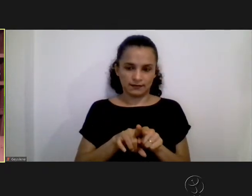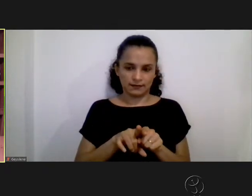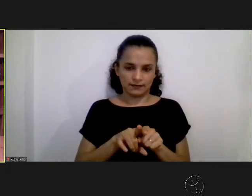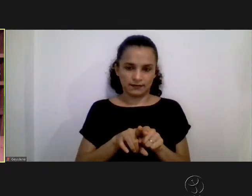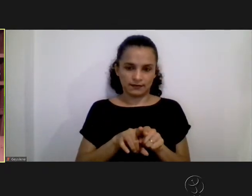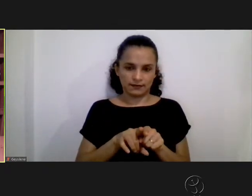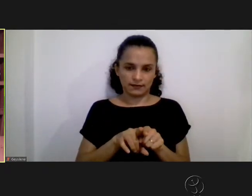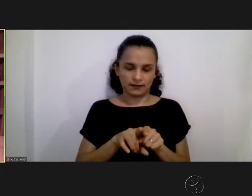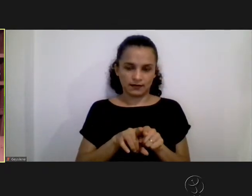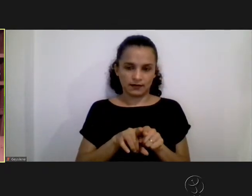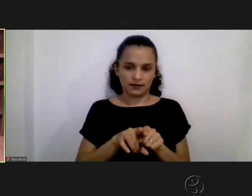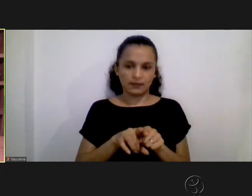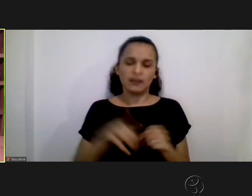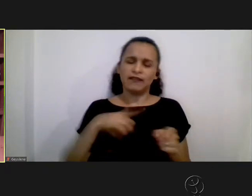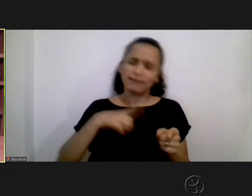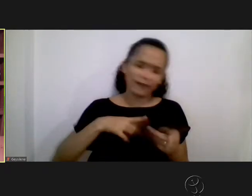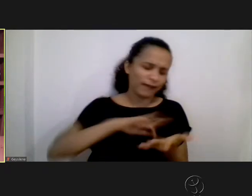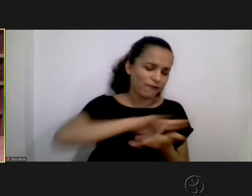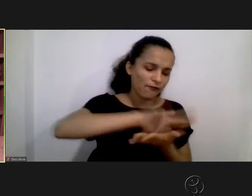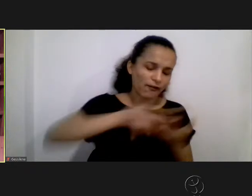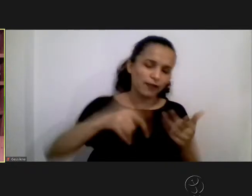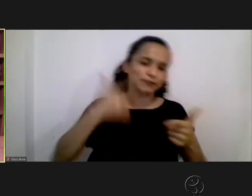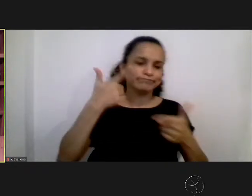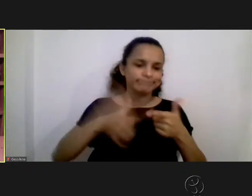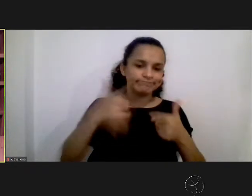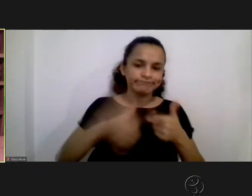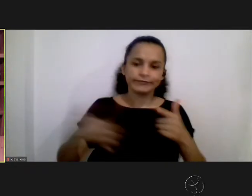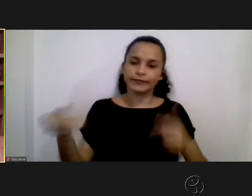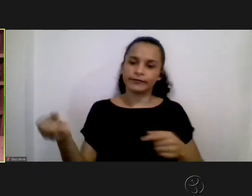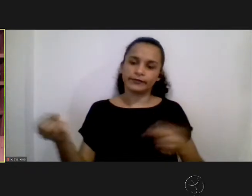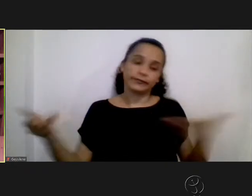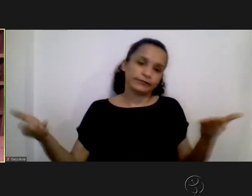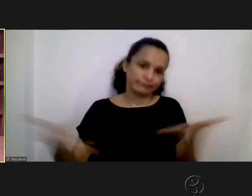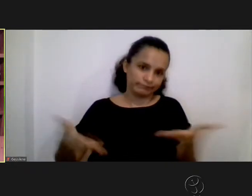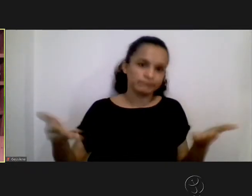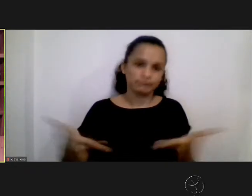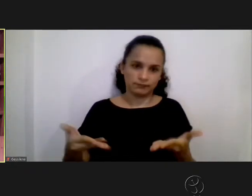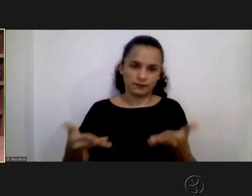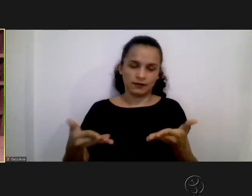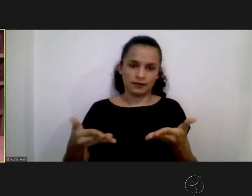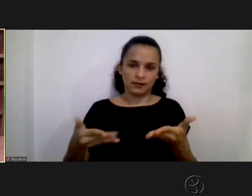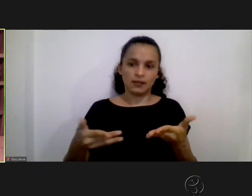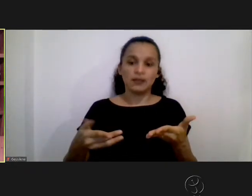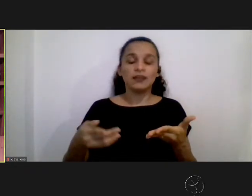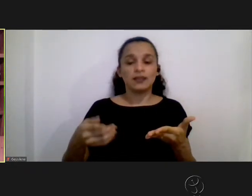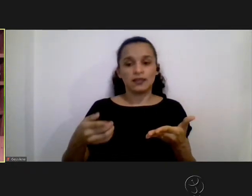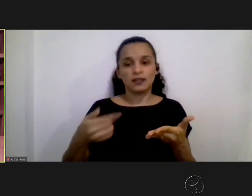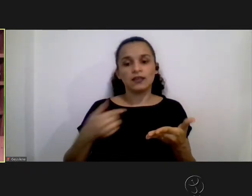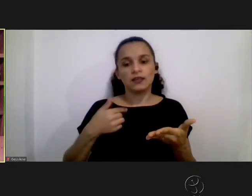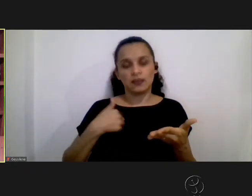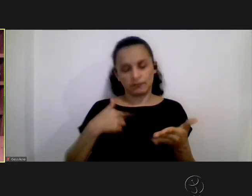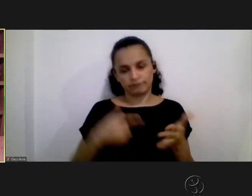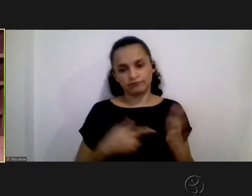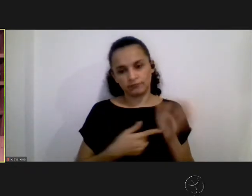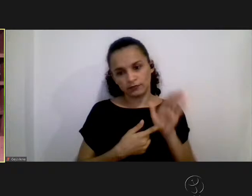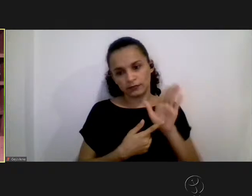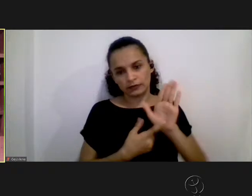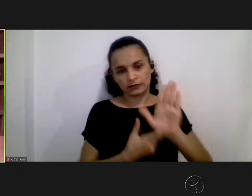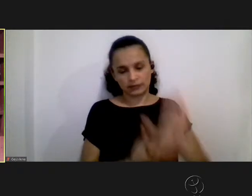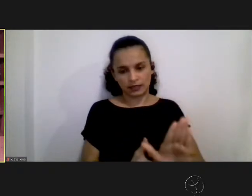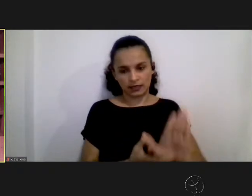dos distúrbios contemporâneos estão refletidos em um relatório importante que acaba de